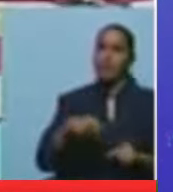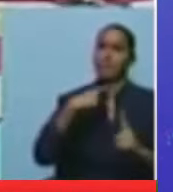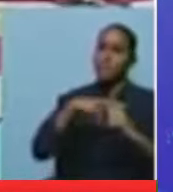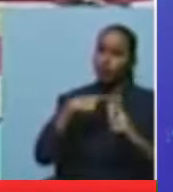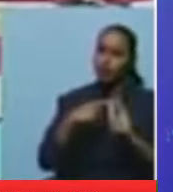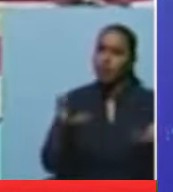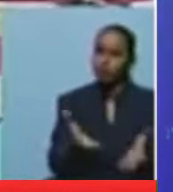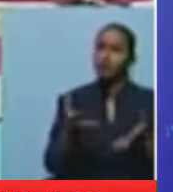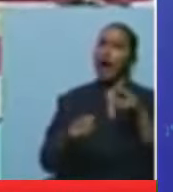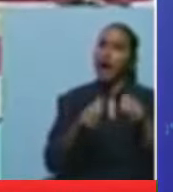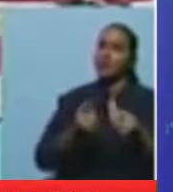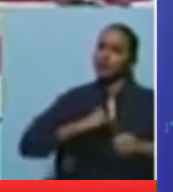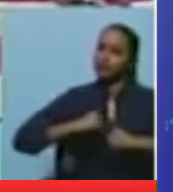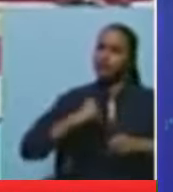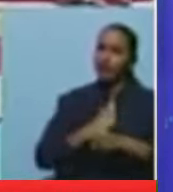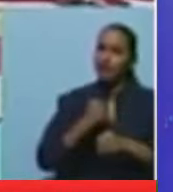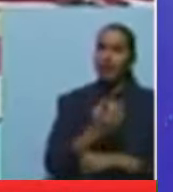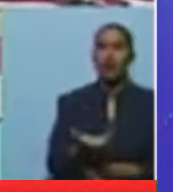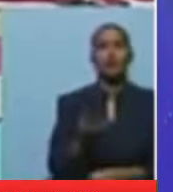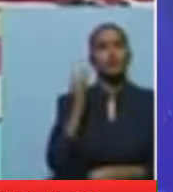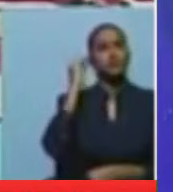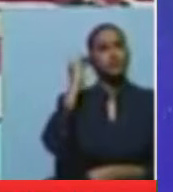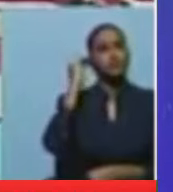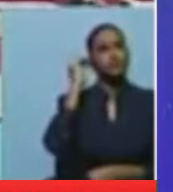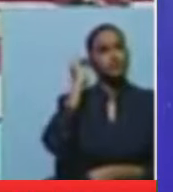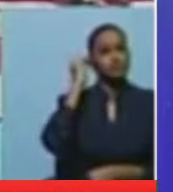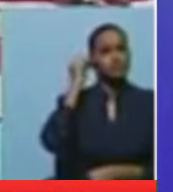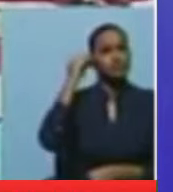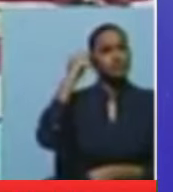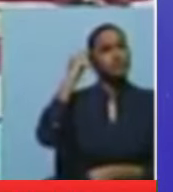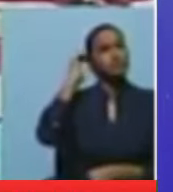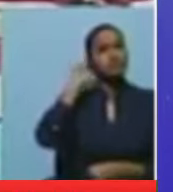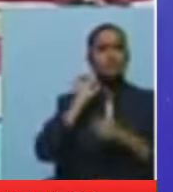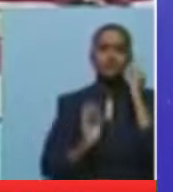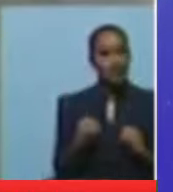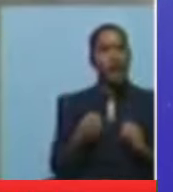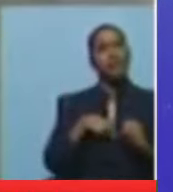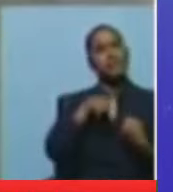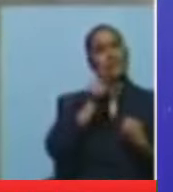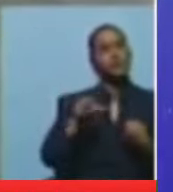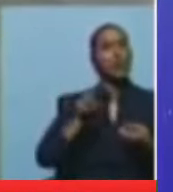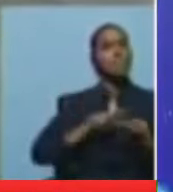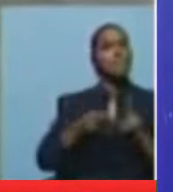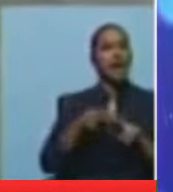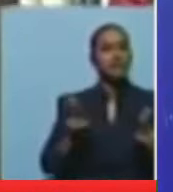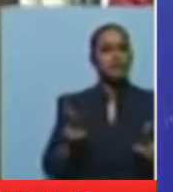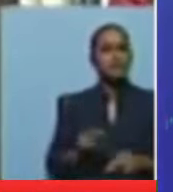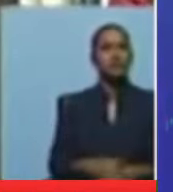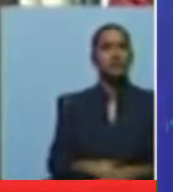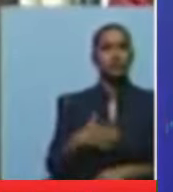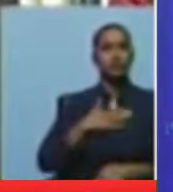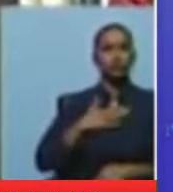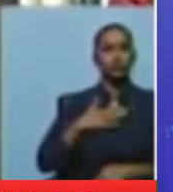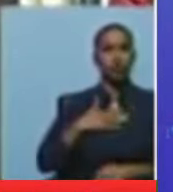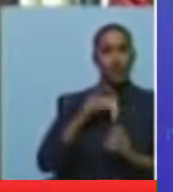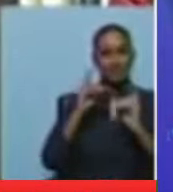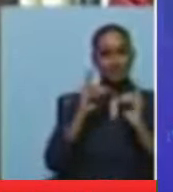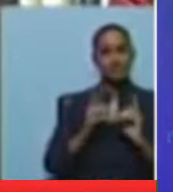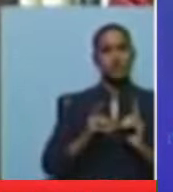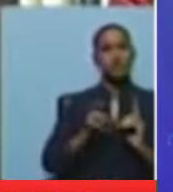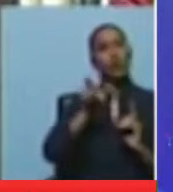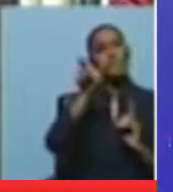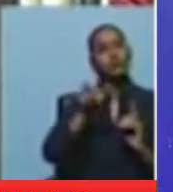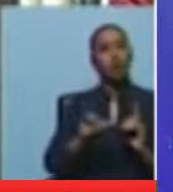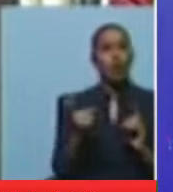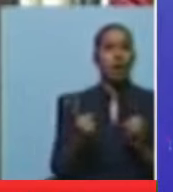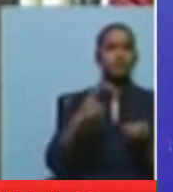ratifica no seu cargo o ministro da Defesa, o Vladimir Padrino Lopes, e também o chanceler Ivan Gil se mantém,